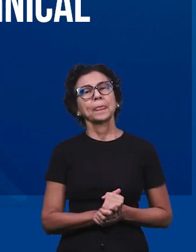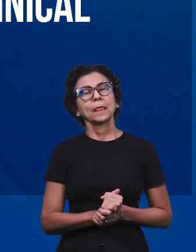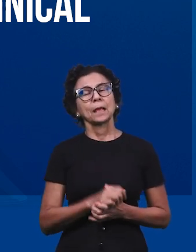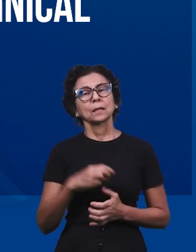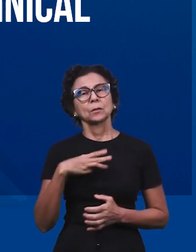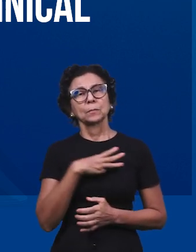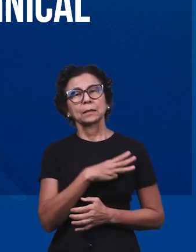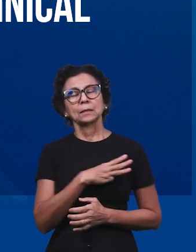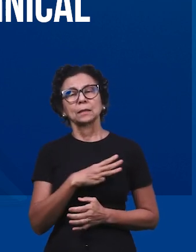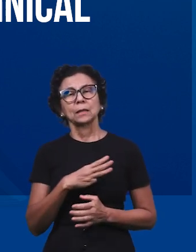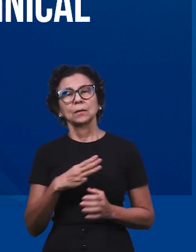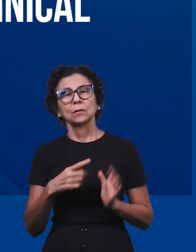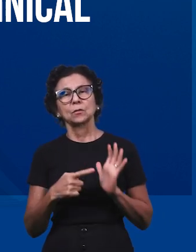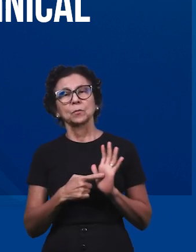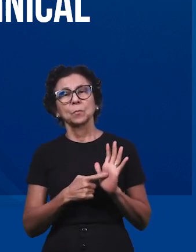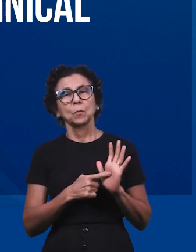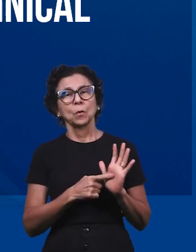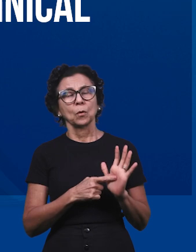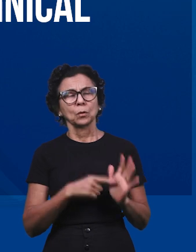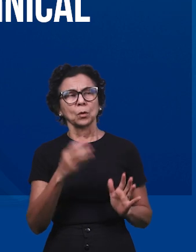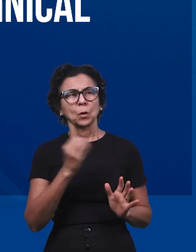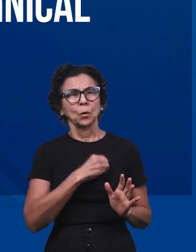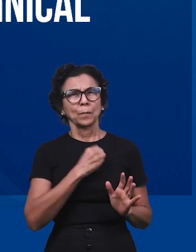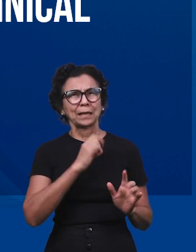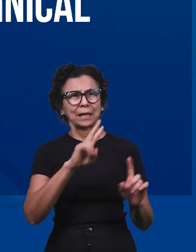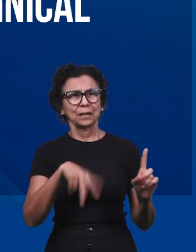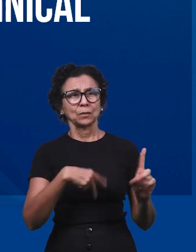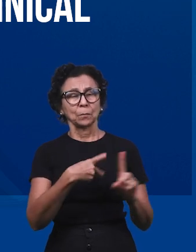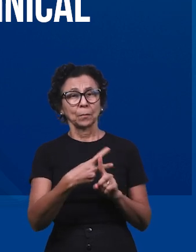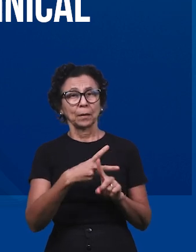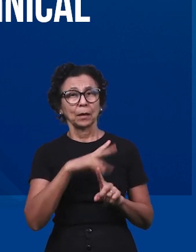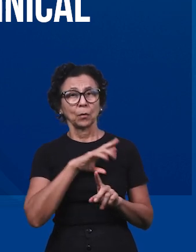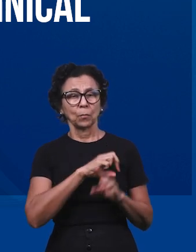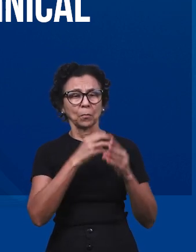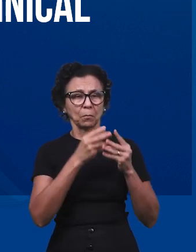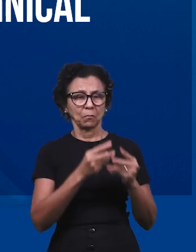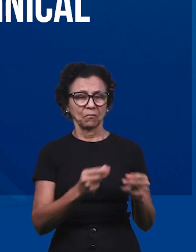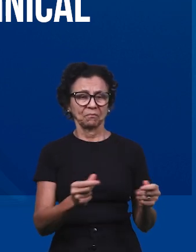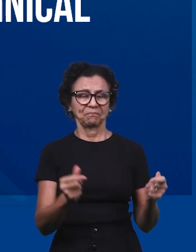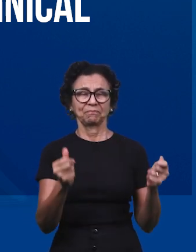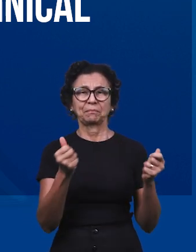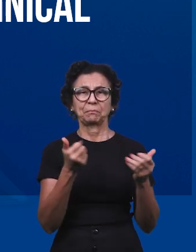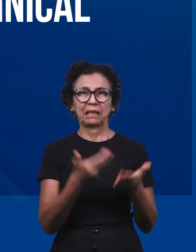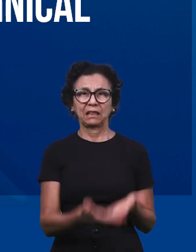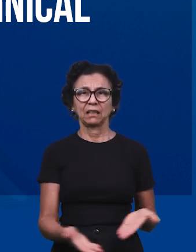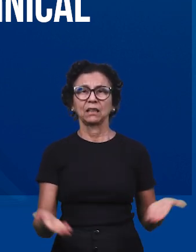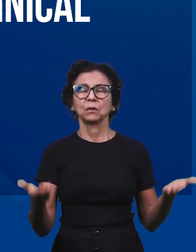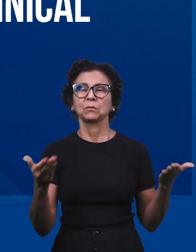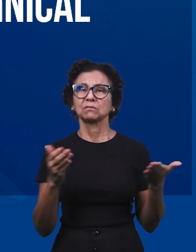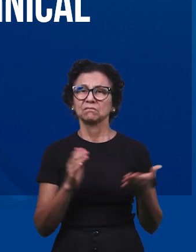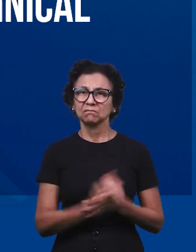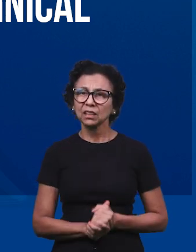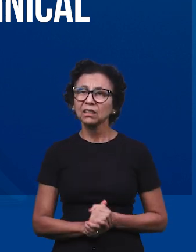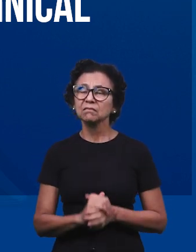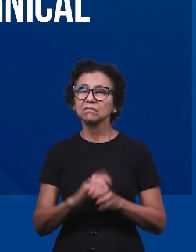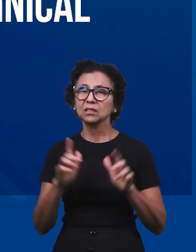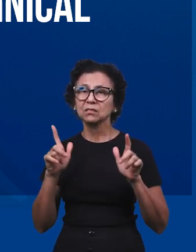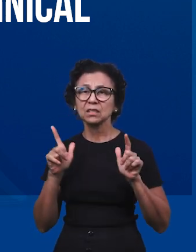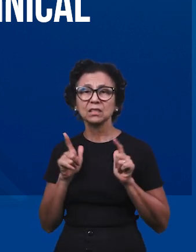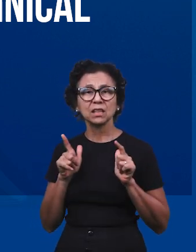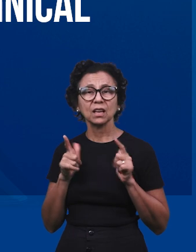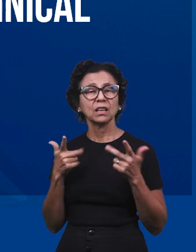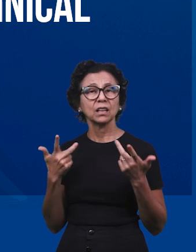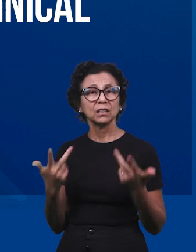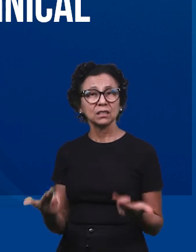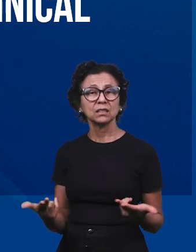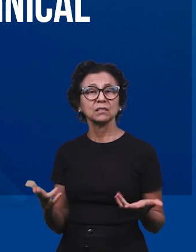multiplicar da iniquidade, o amor de muitos se esfriaria. Então nós vemos em Laodiceia essa situação